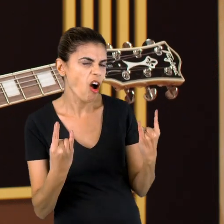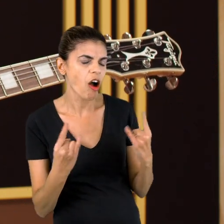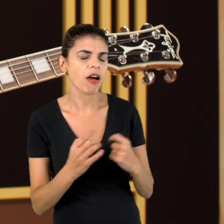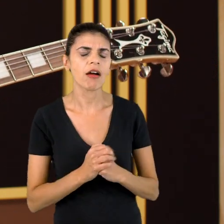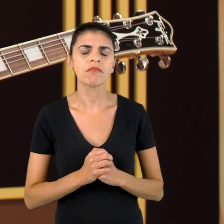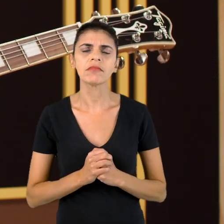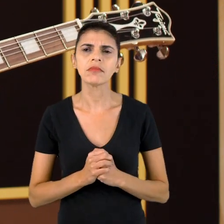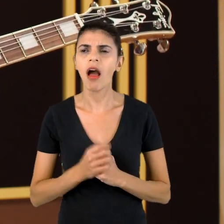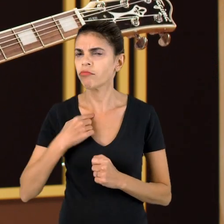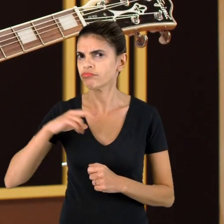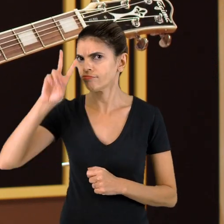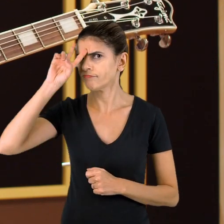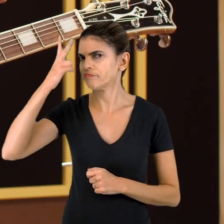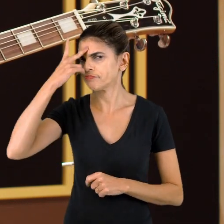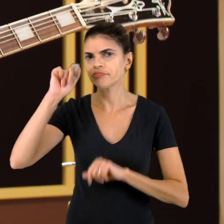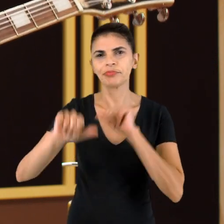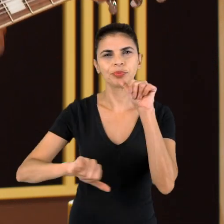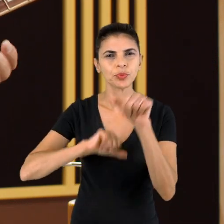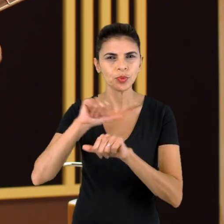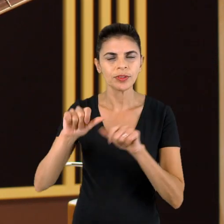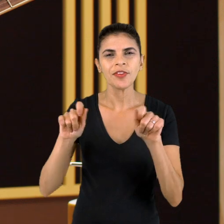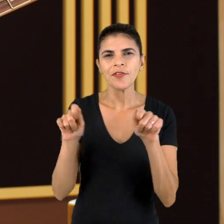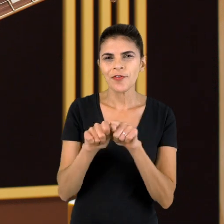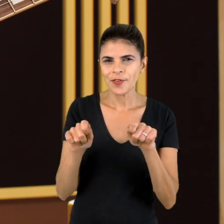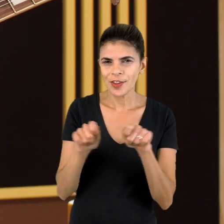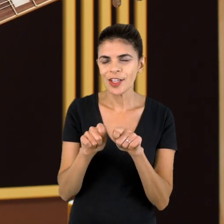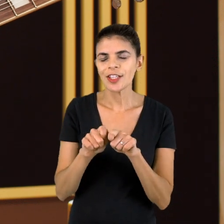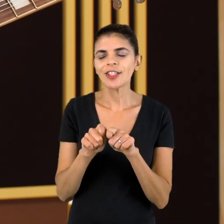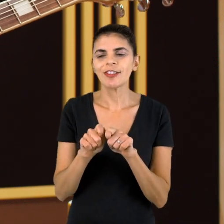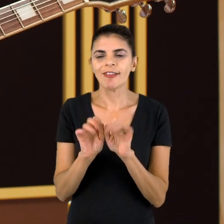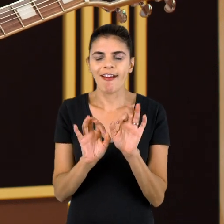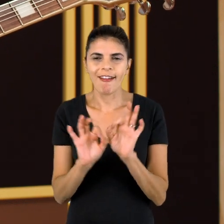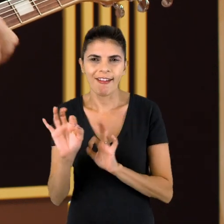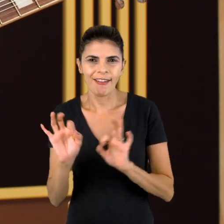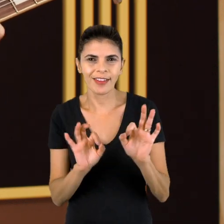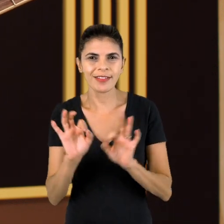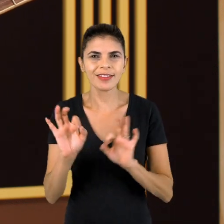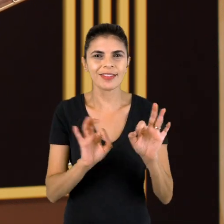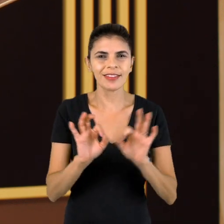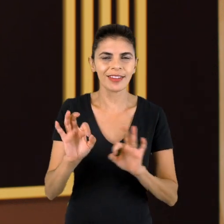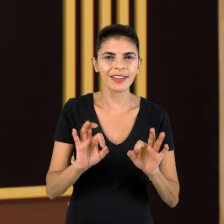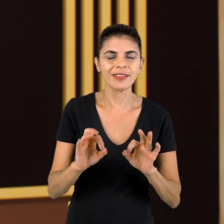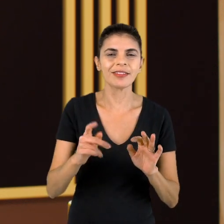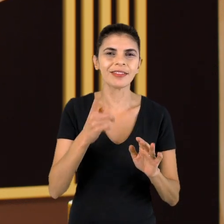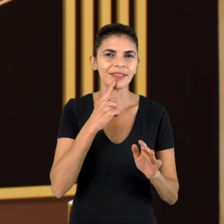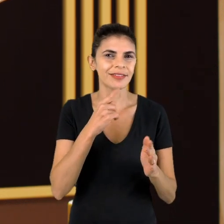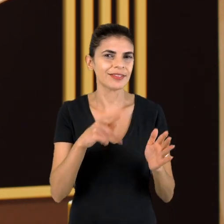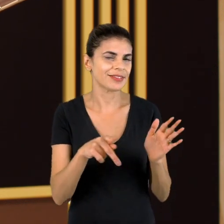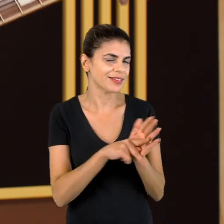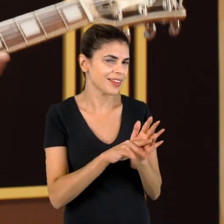Sim. Aí eu acabei mudei o lance, porque acabei fiz com guitarra com distorção,